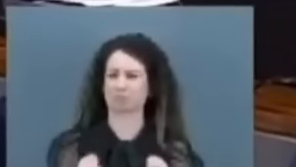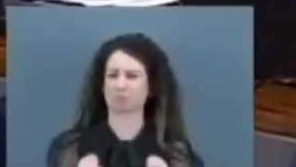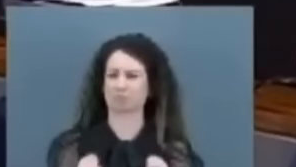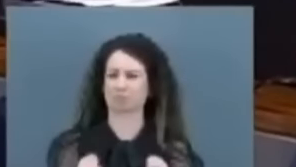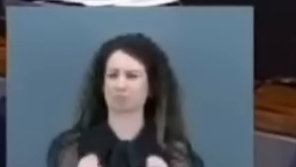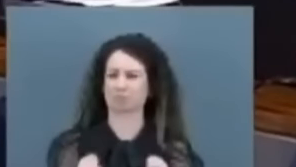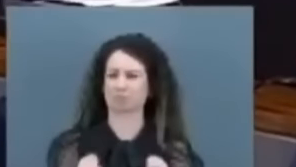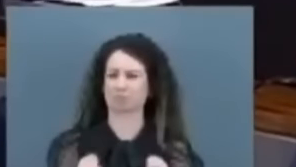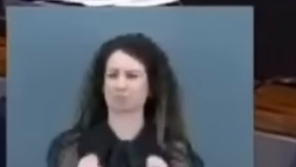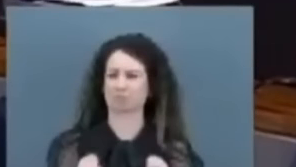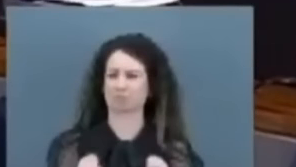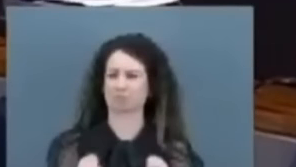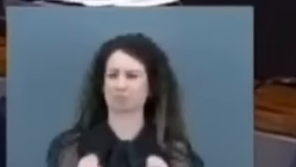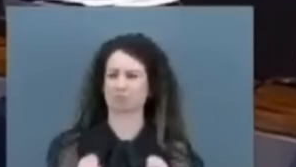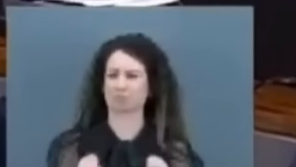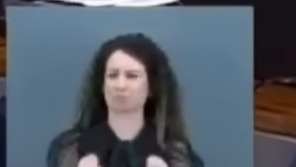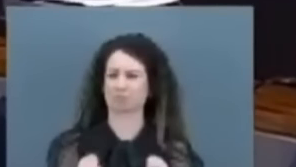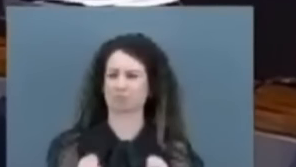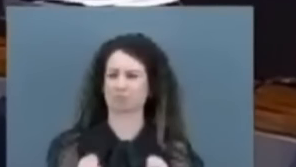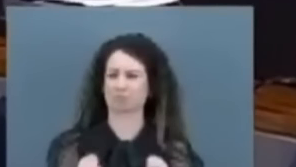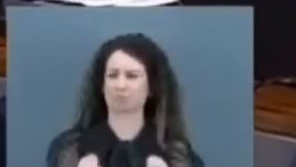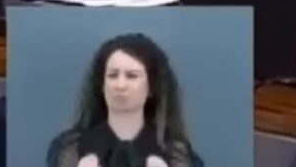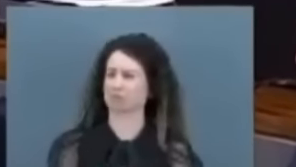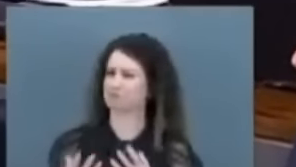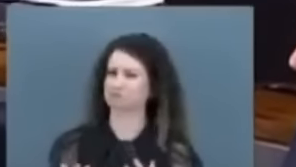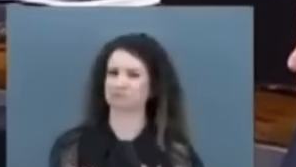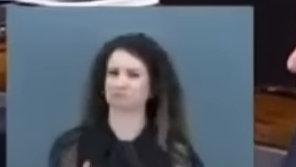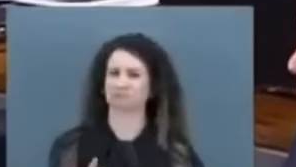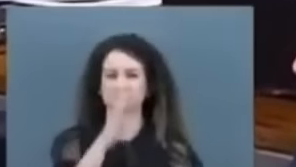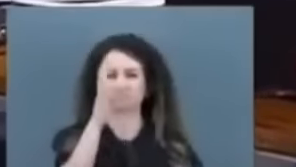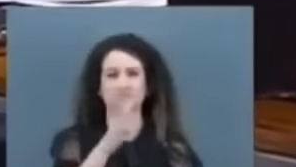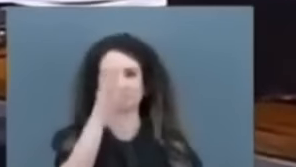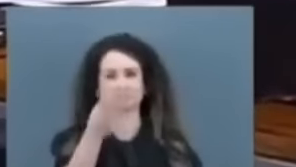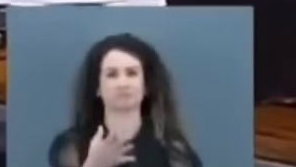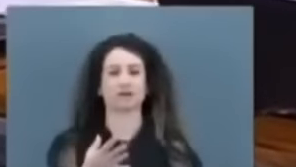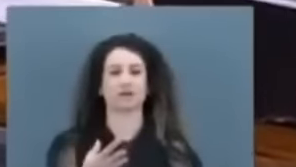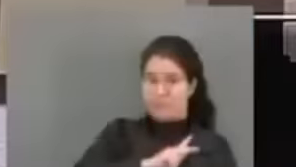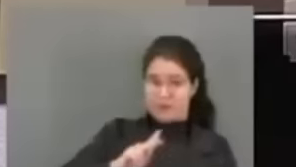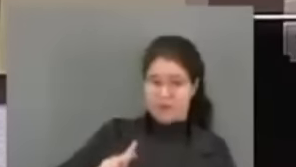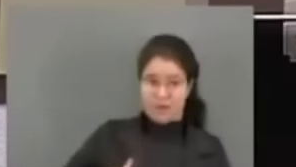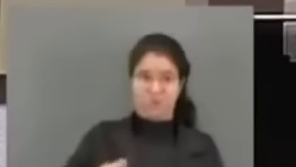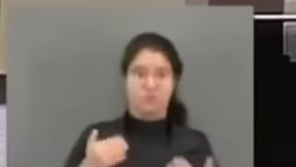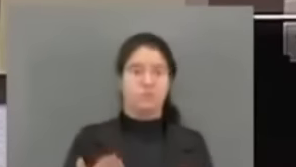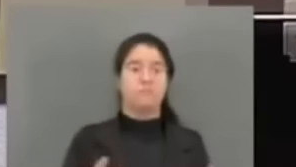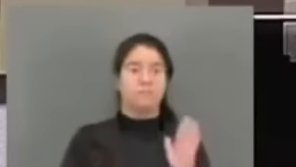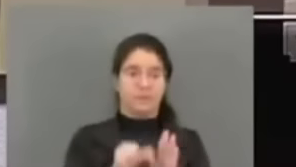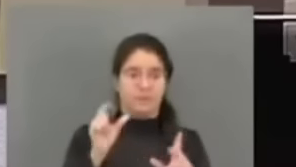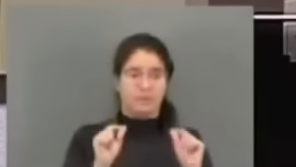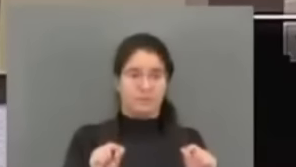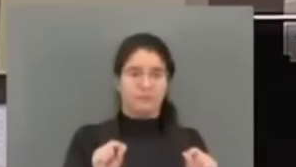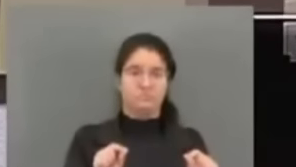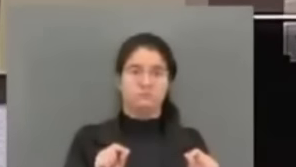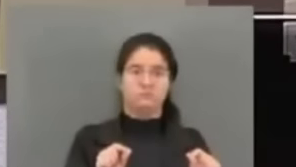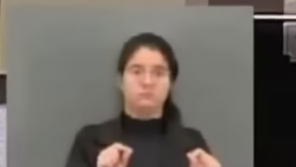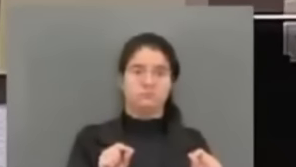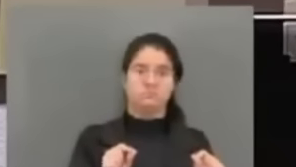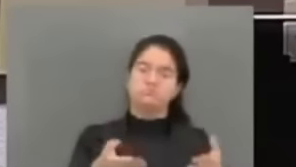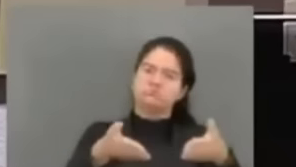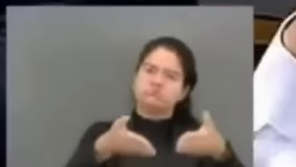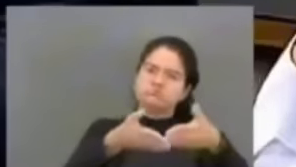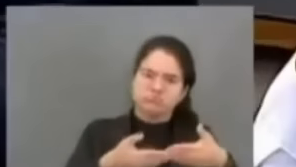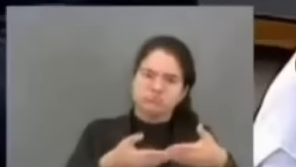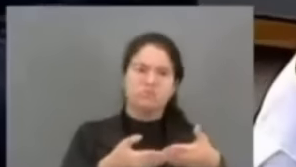rec política desastrada vamos ver o que que vem dos últimos governos do PT eu quero pedir ven o Nobre líder da